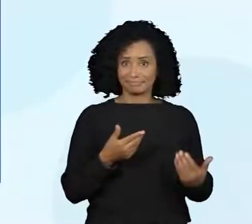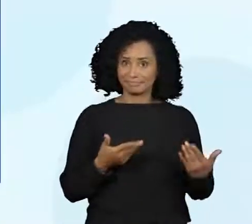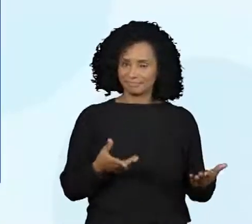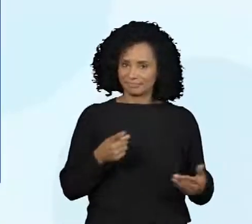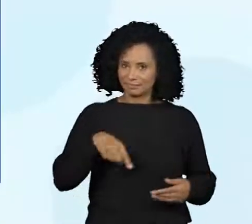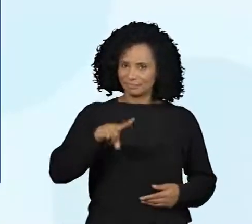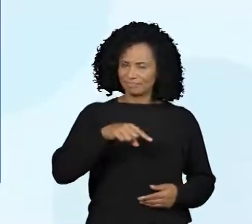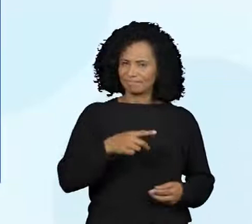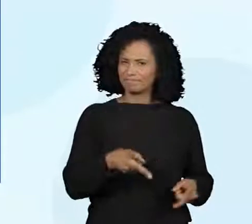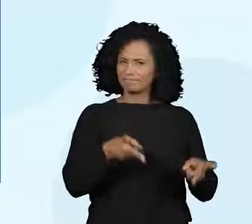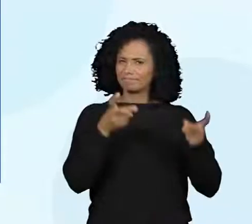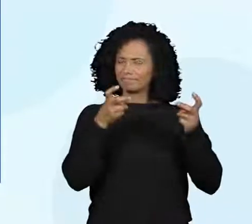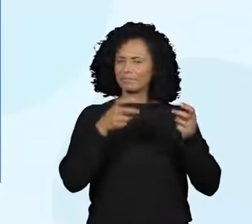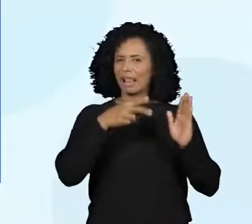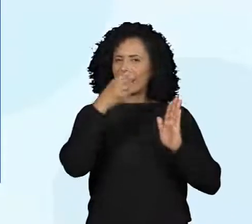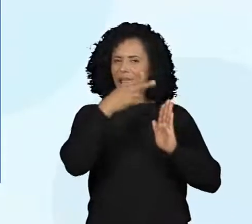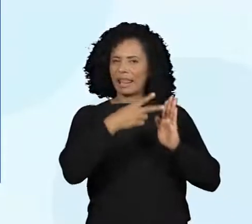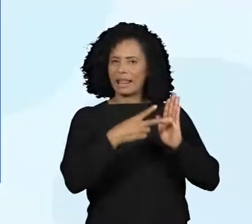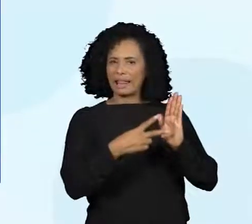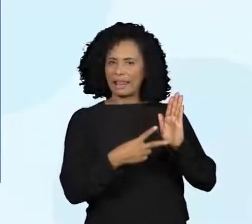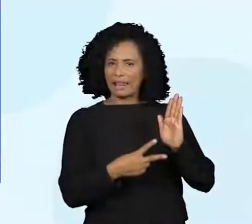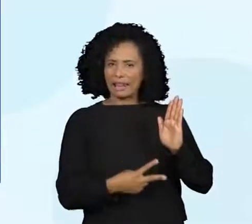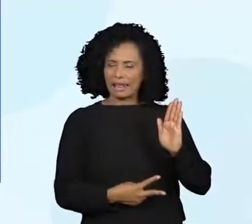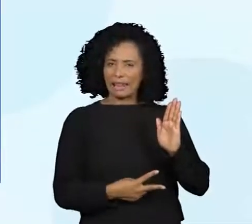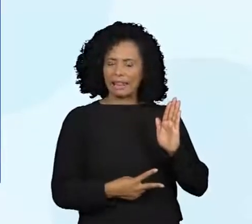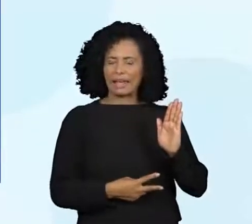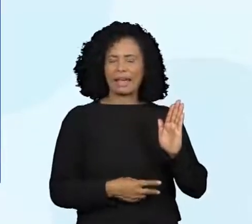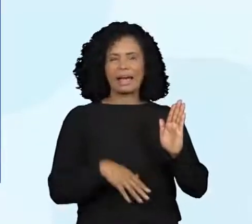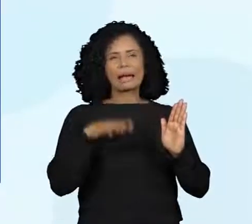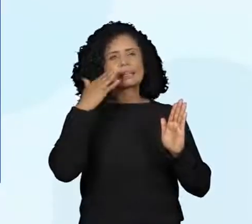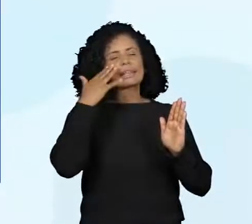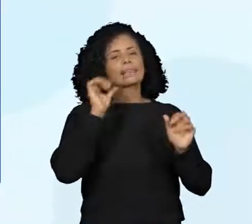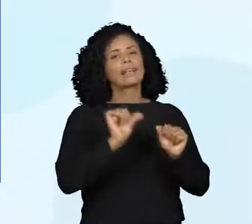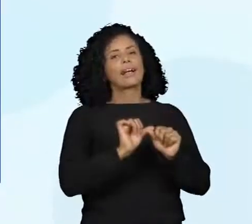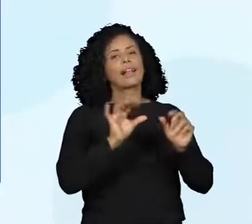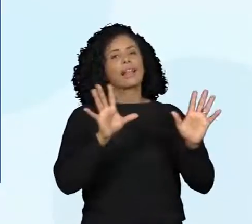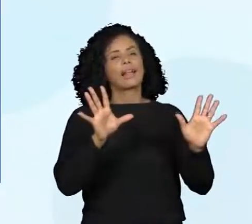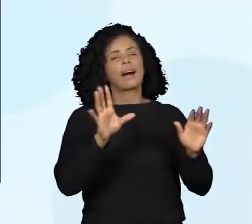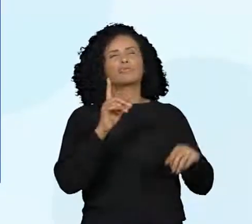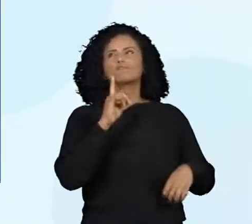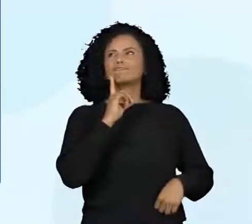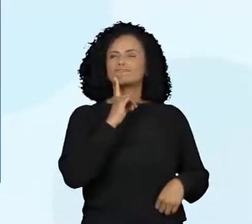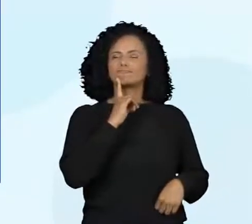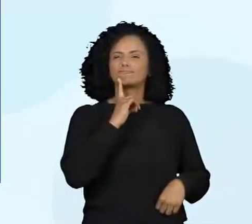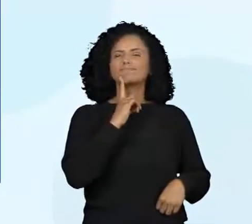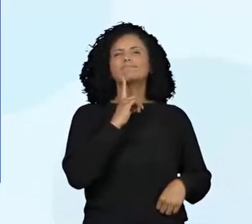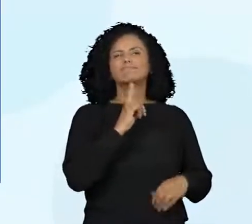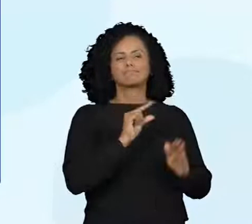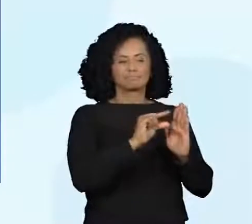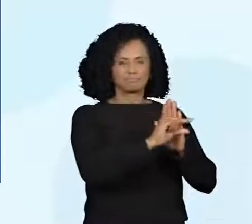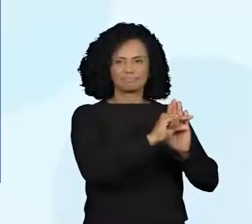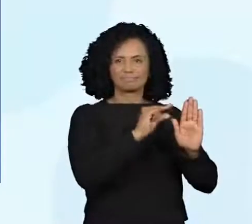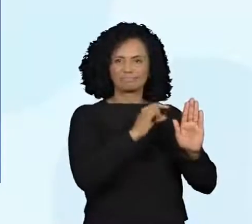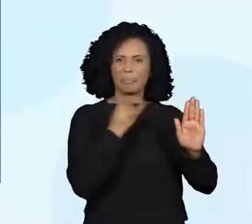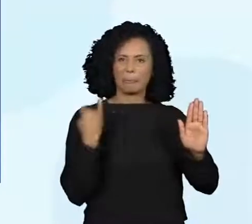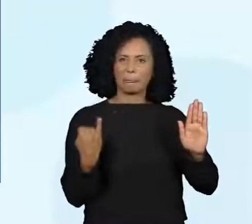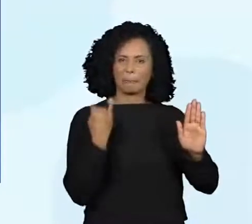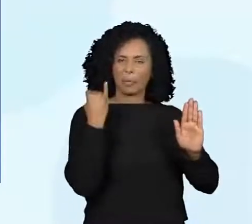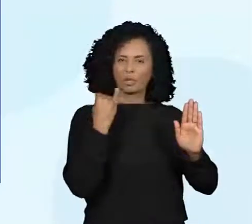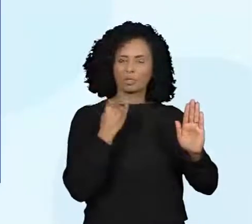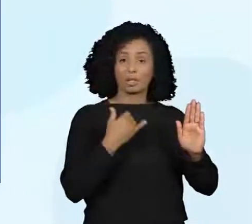vão fazer o quê? Vão reler esse texto e vão grafar o que vocês acham que é mais importante do texto. Vai